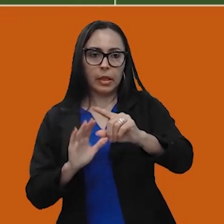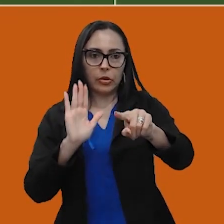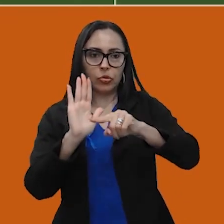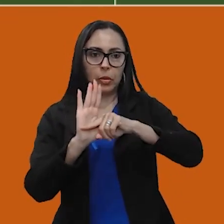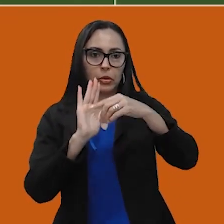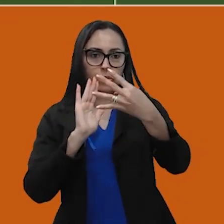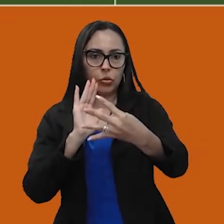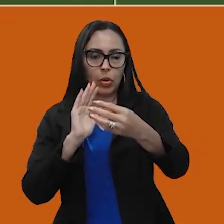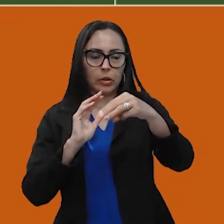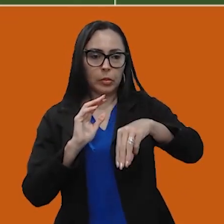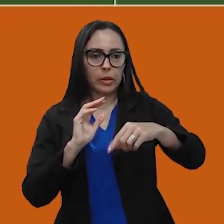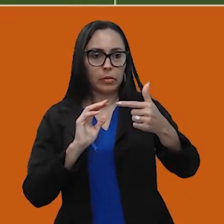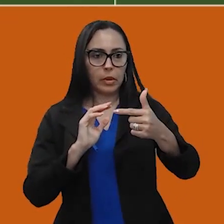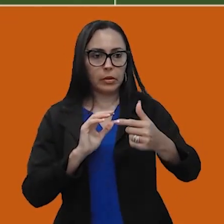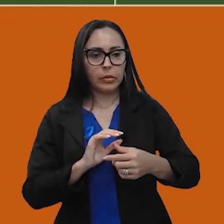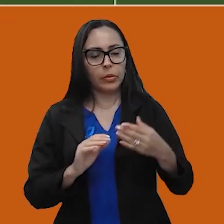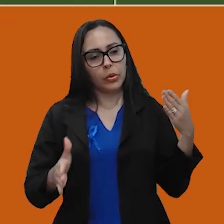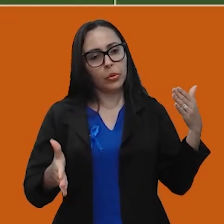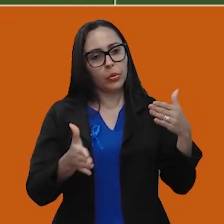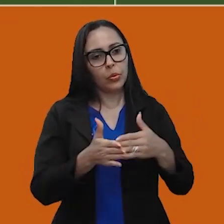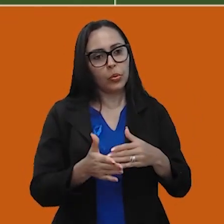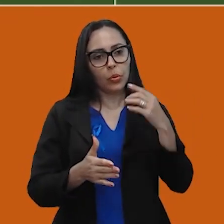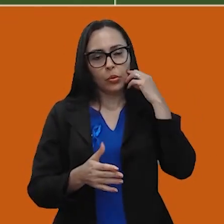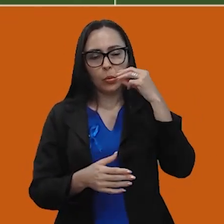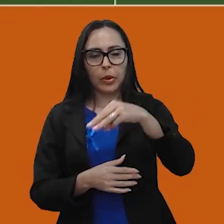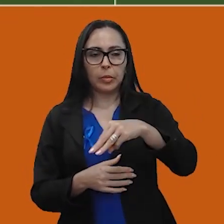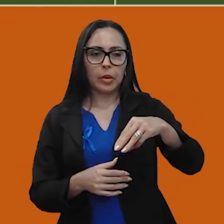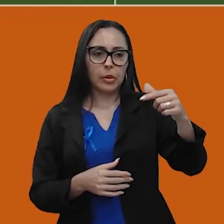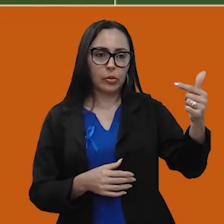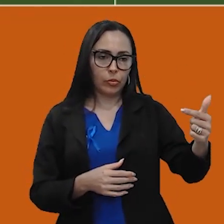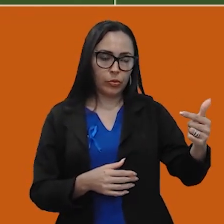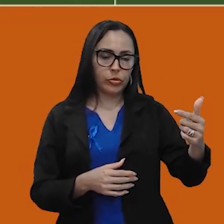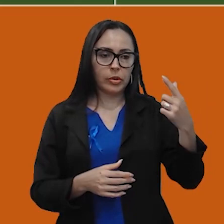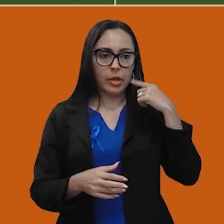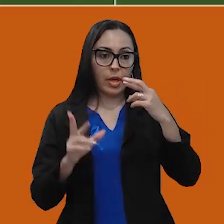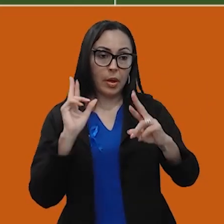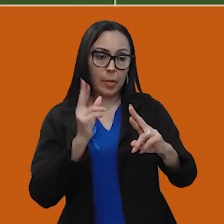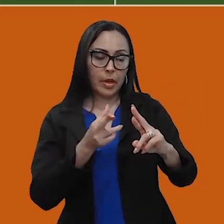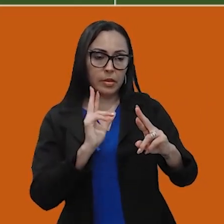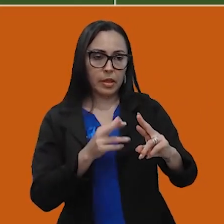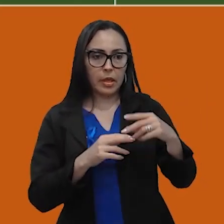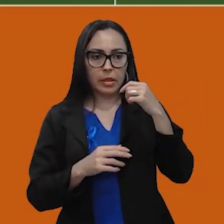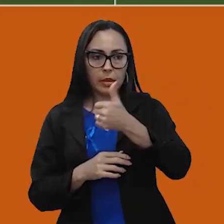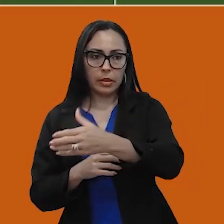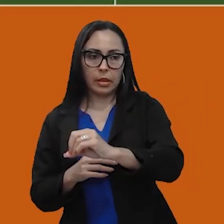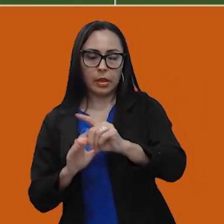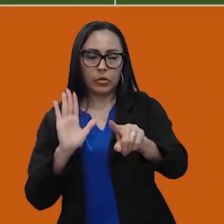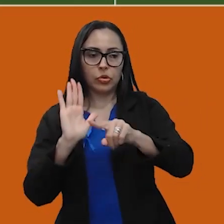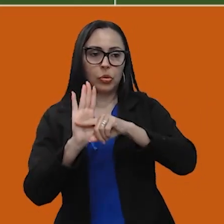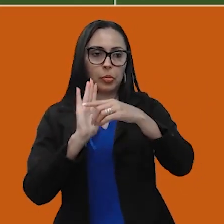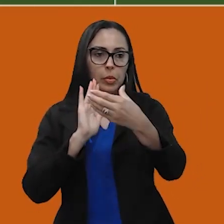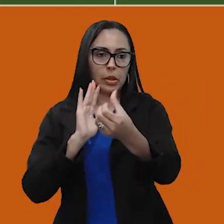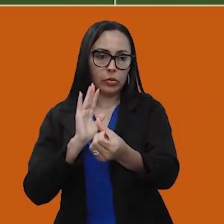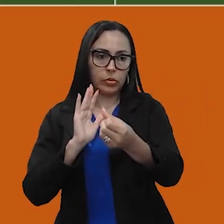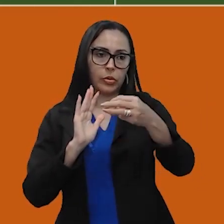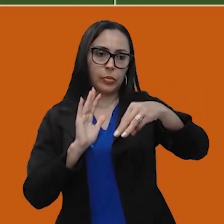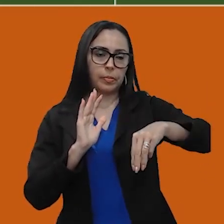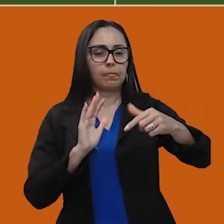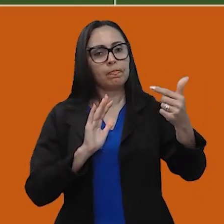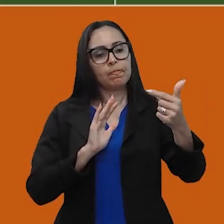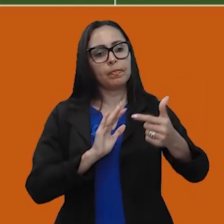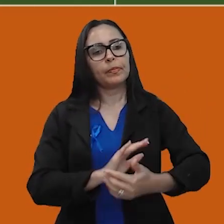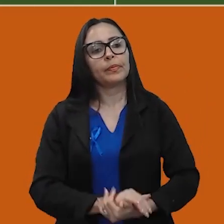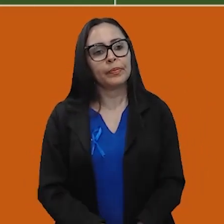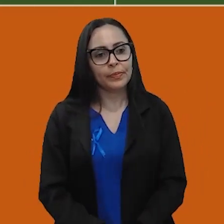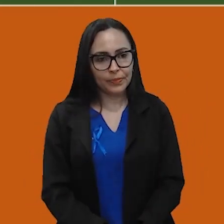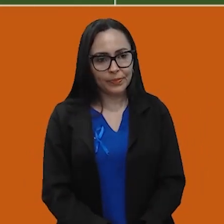por último, o milímetro quadrado, que traz ali para a gente a ordem de 10 elevado a menos 6